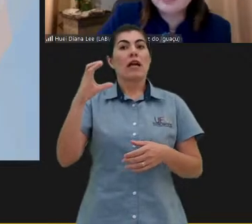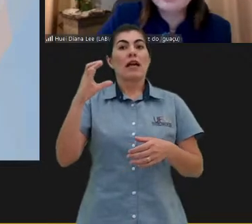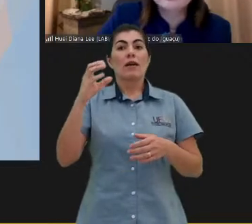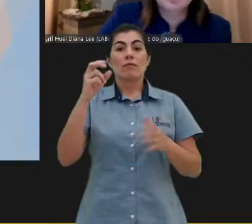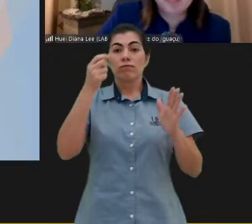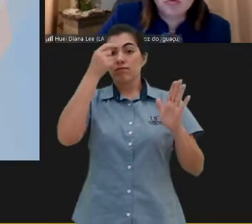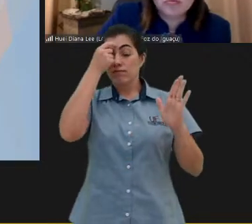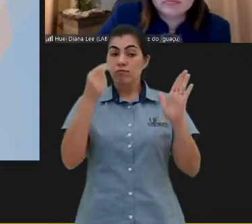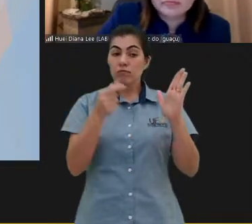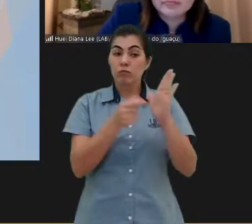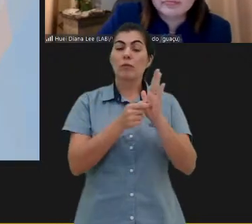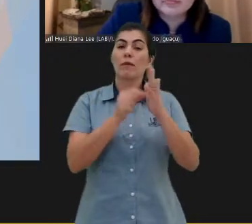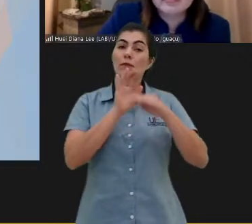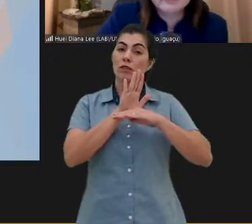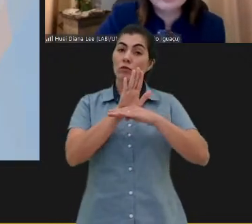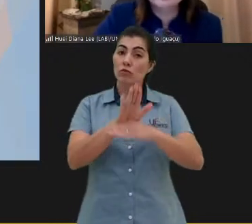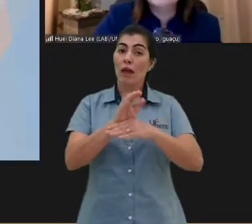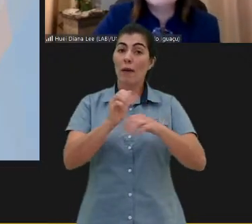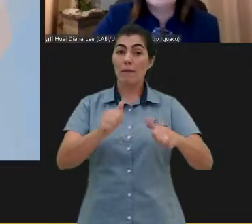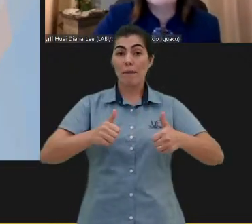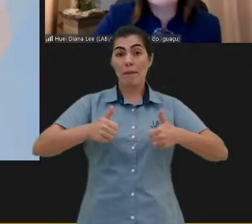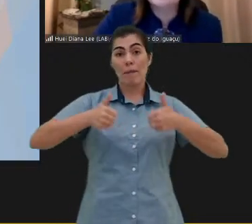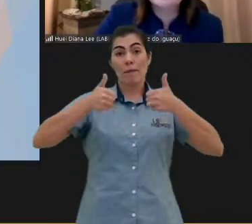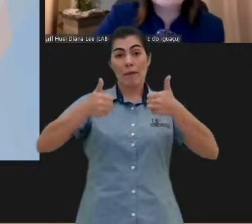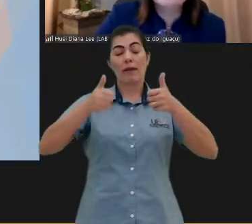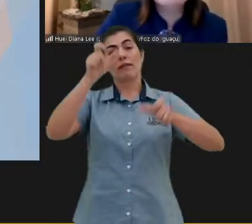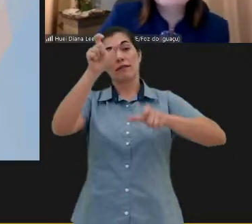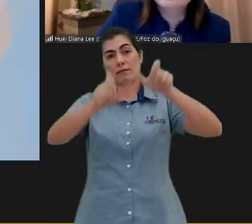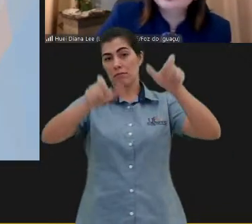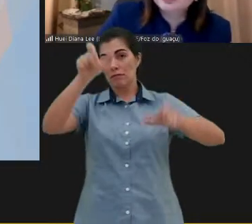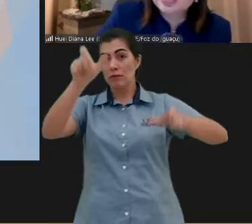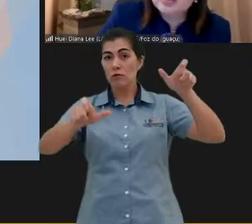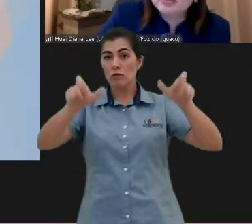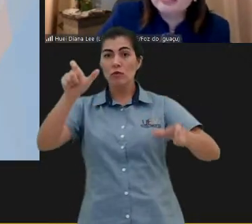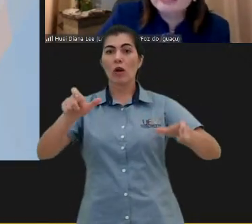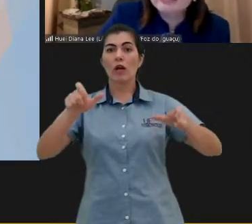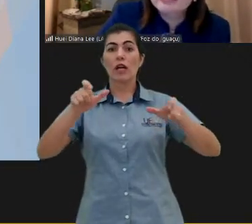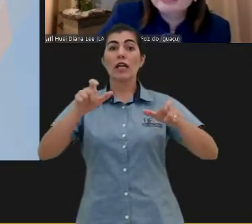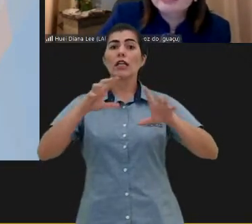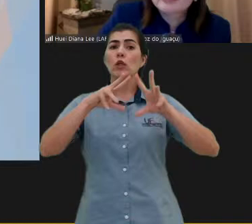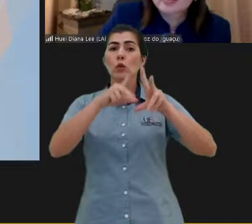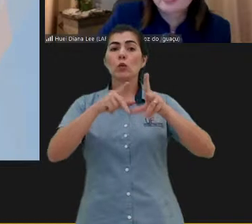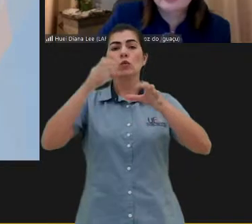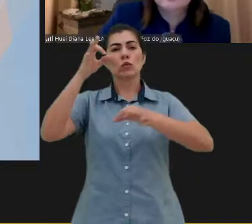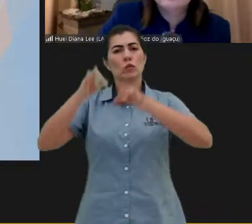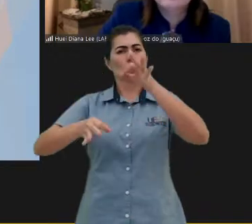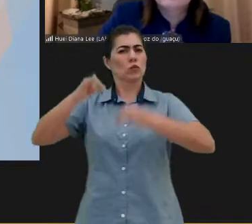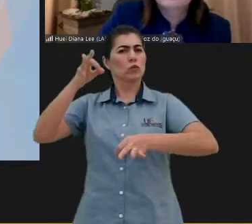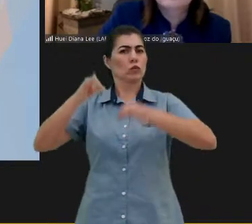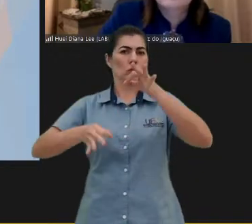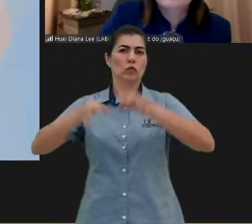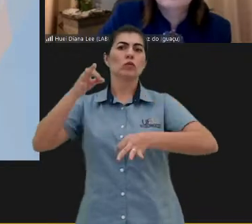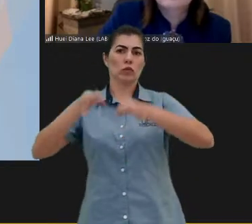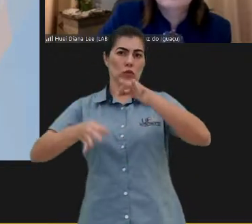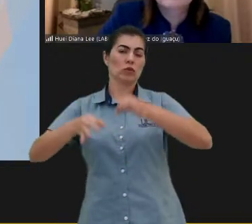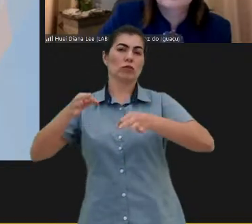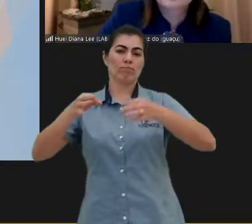bem comum, bem da humanidade. E tudo com justiça. Né?